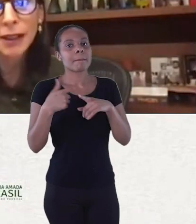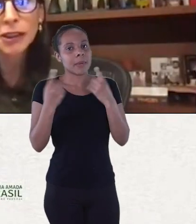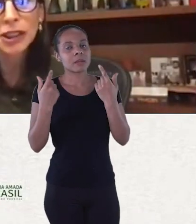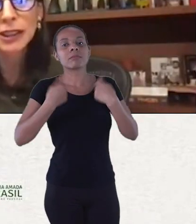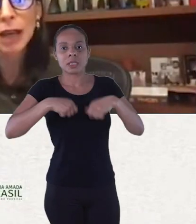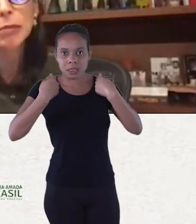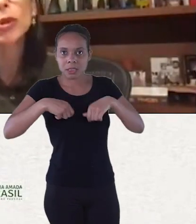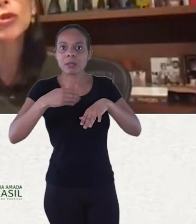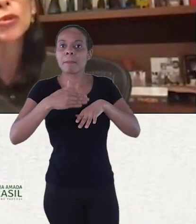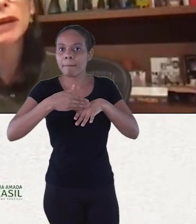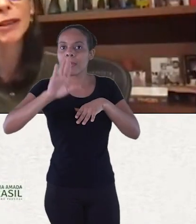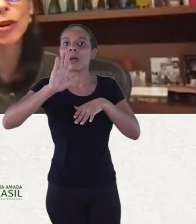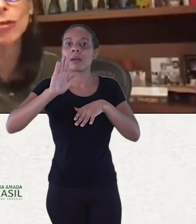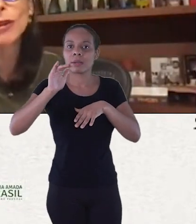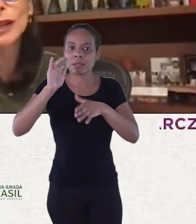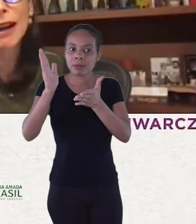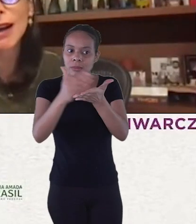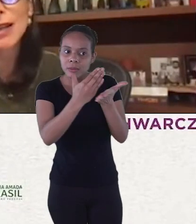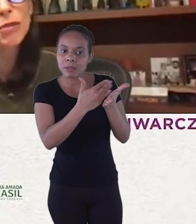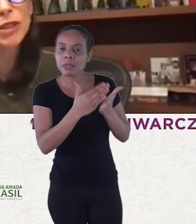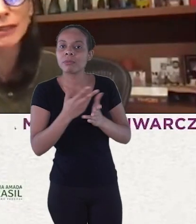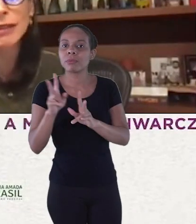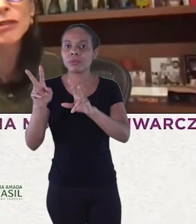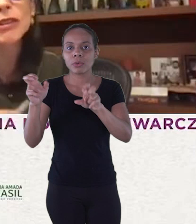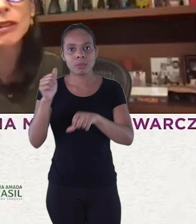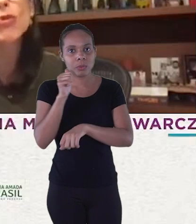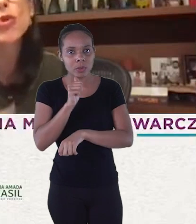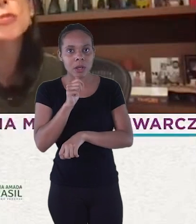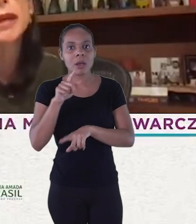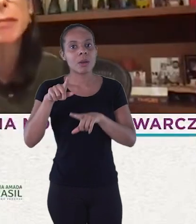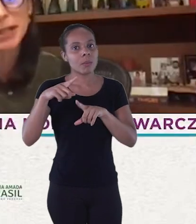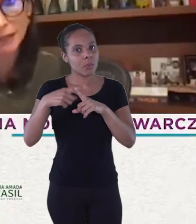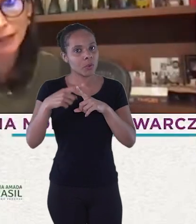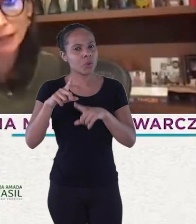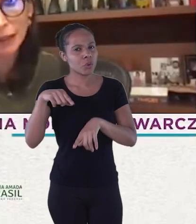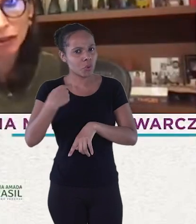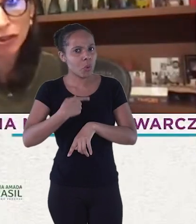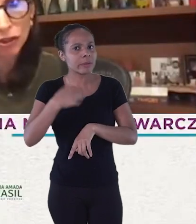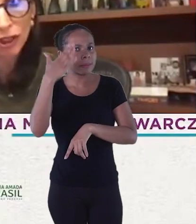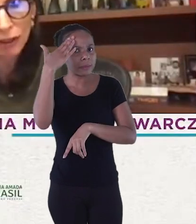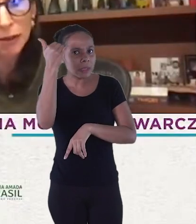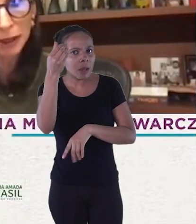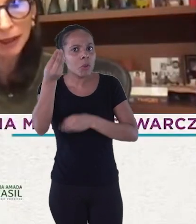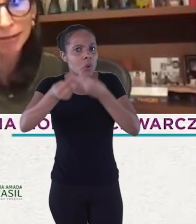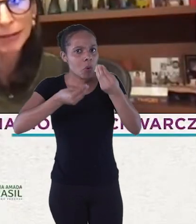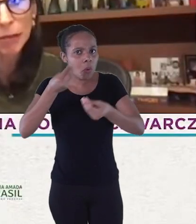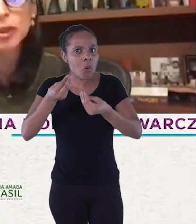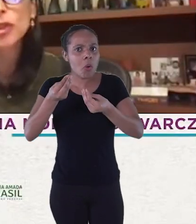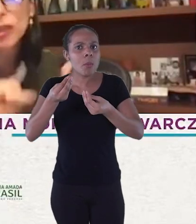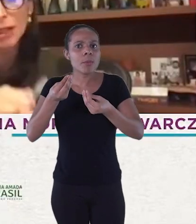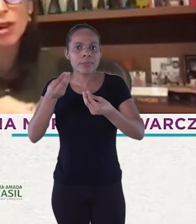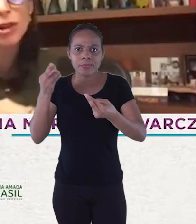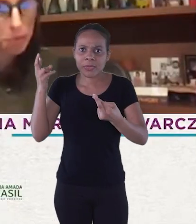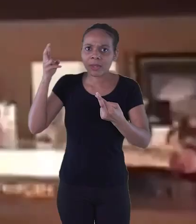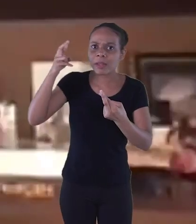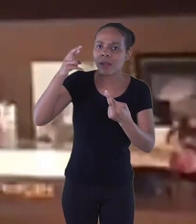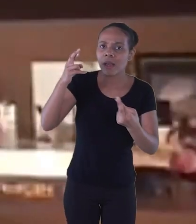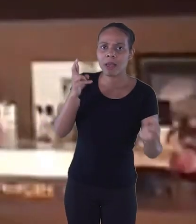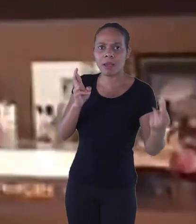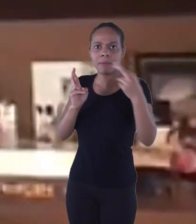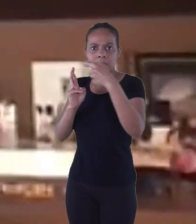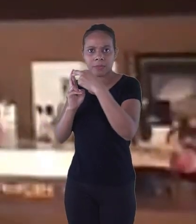Porque a gente sabe muito bem como as mulheres não estão subrepresentadas na nossa história também. Né? Por isso, essa